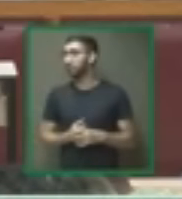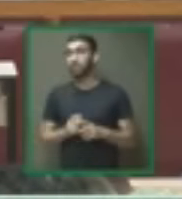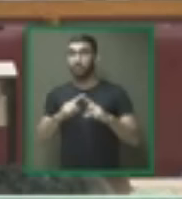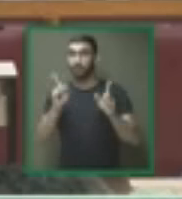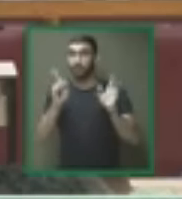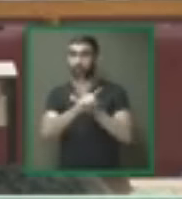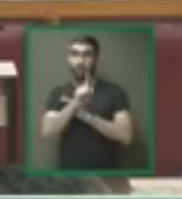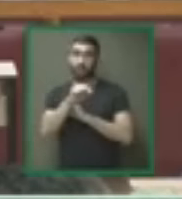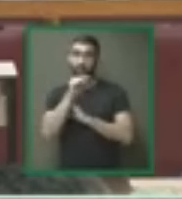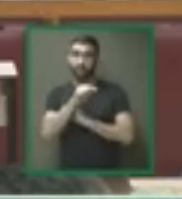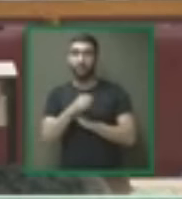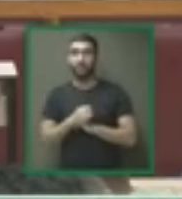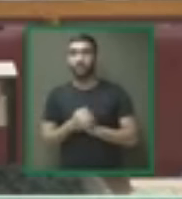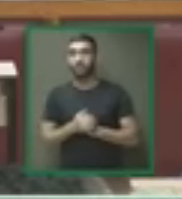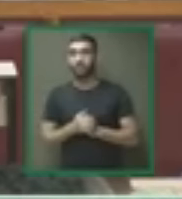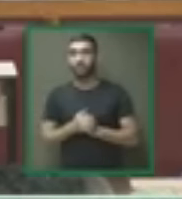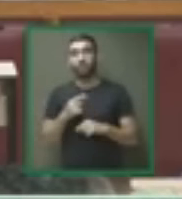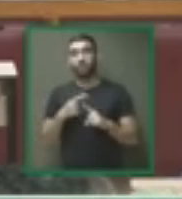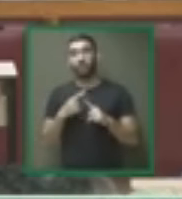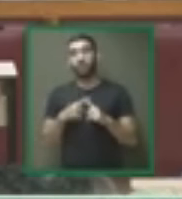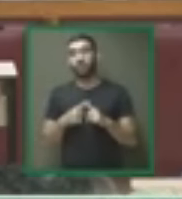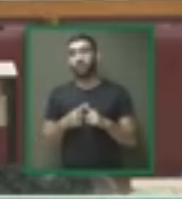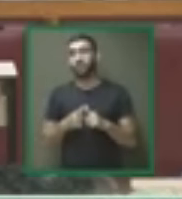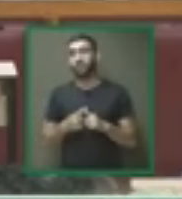é para o senhor. Eu quero responder.